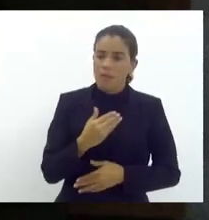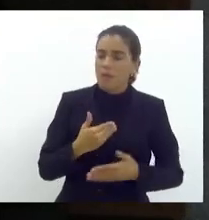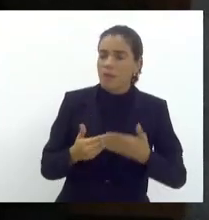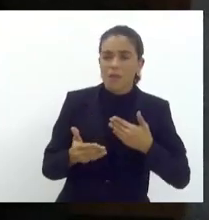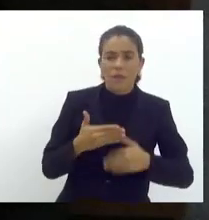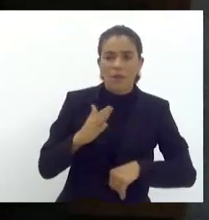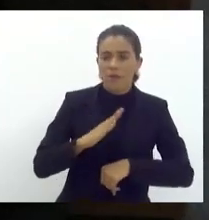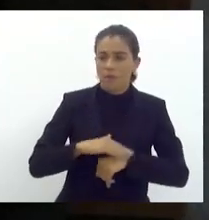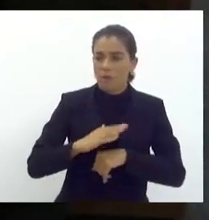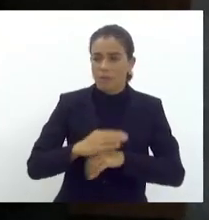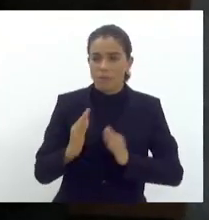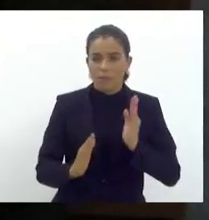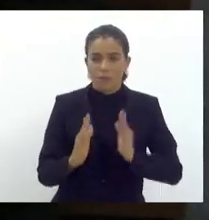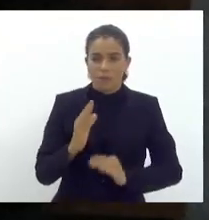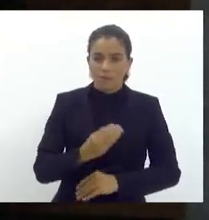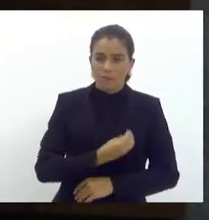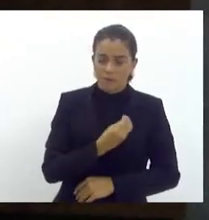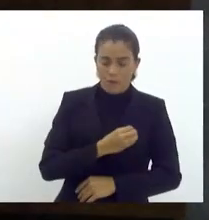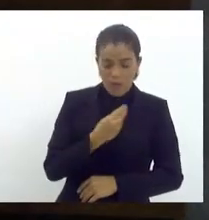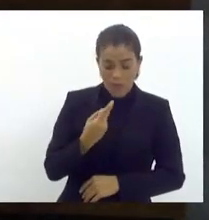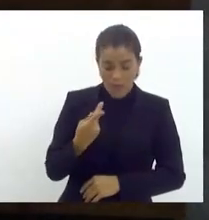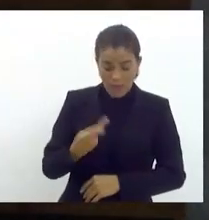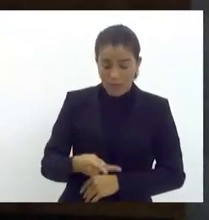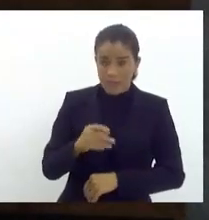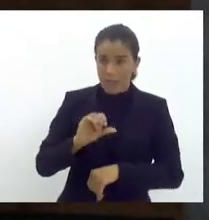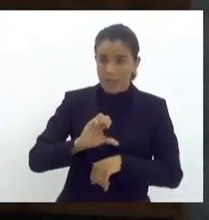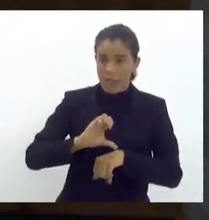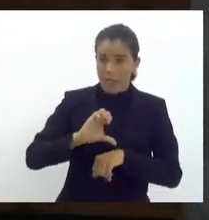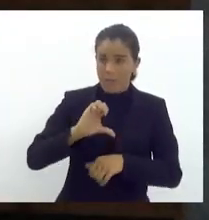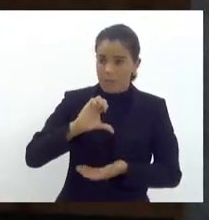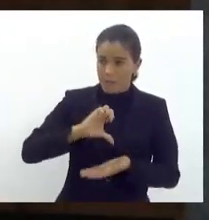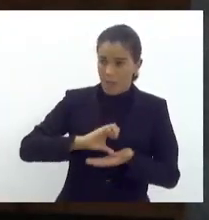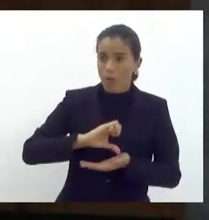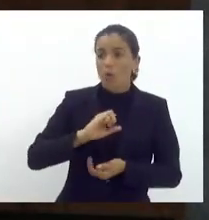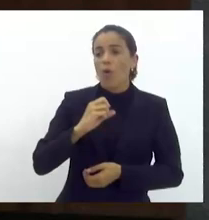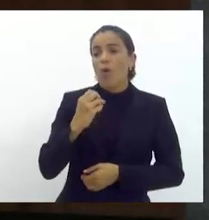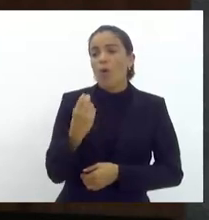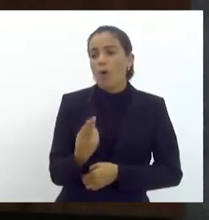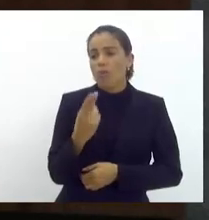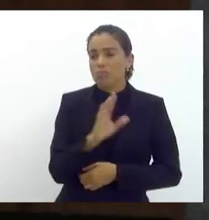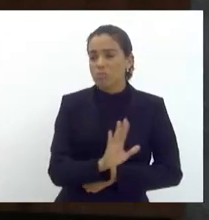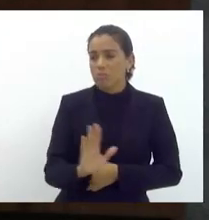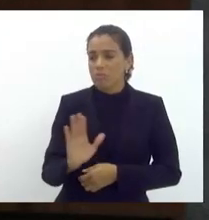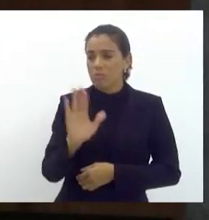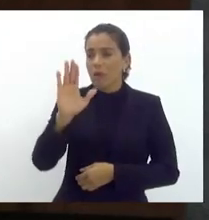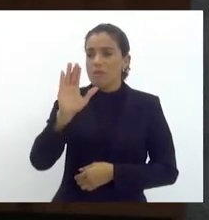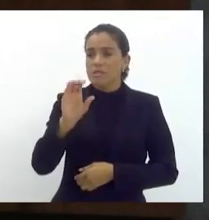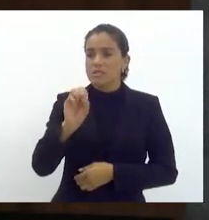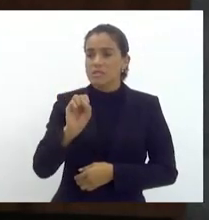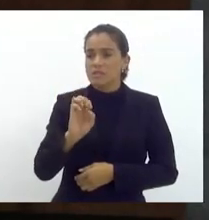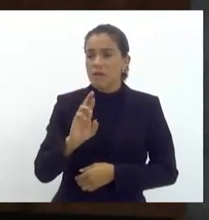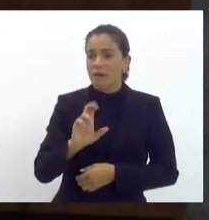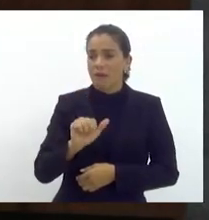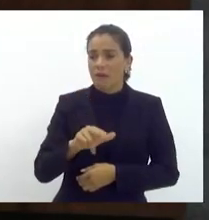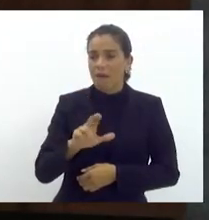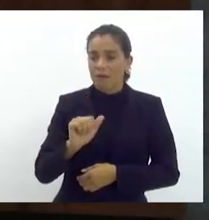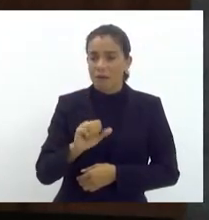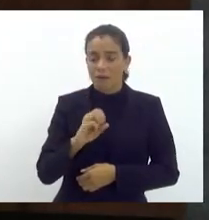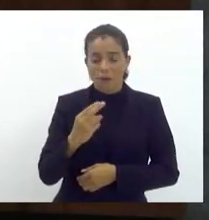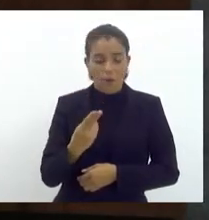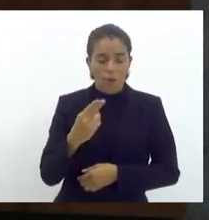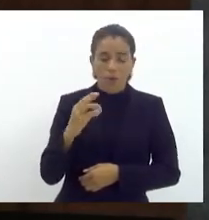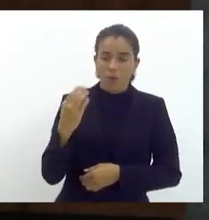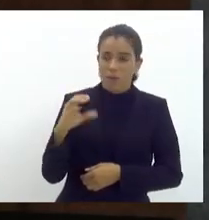algum momento seja aqui na capital seja na região serrana do Rio de Janeiro seja na minha amada